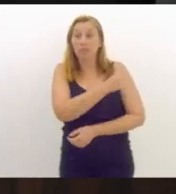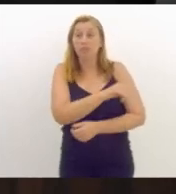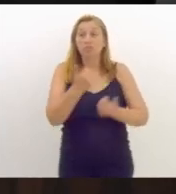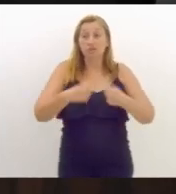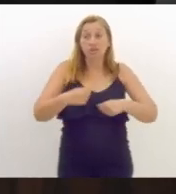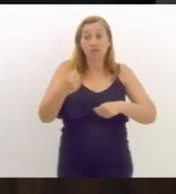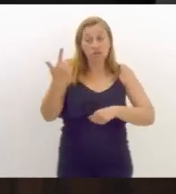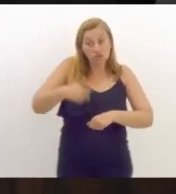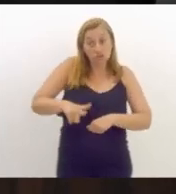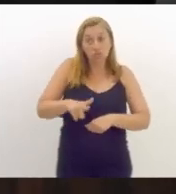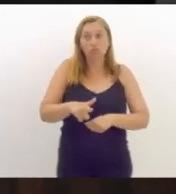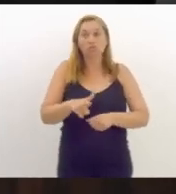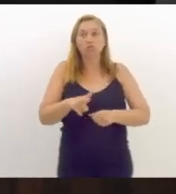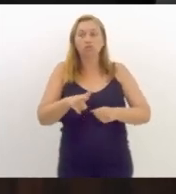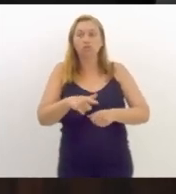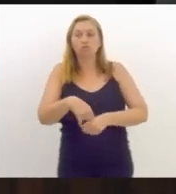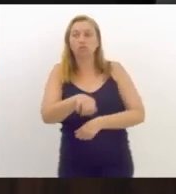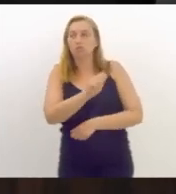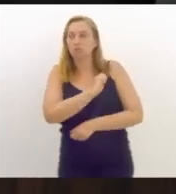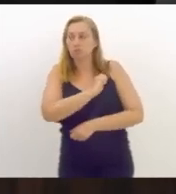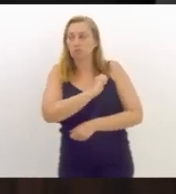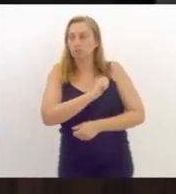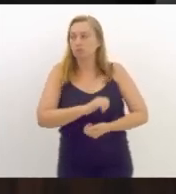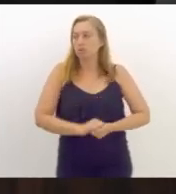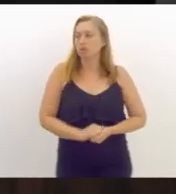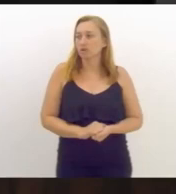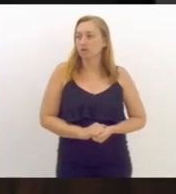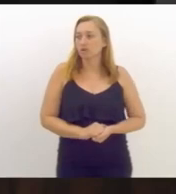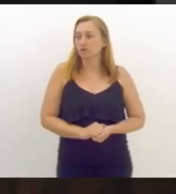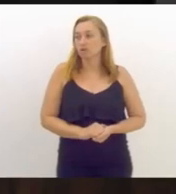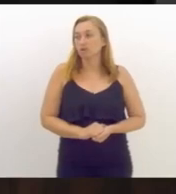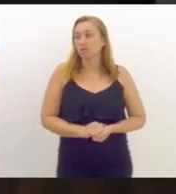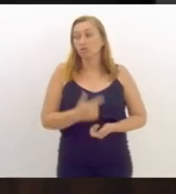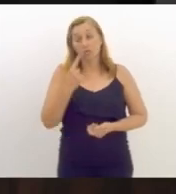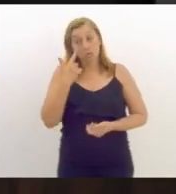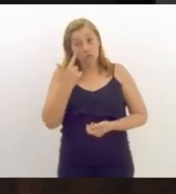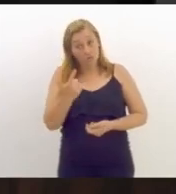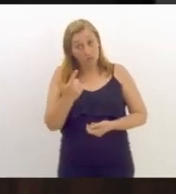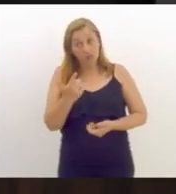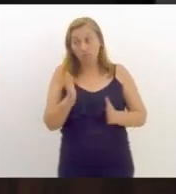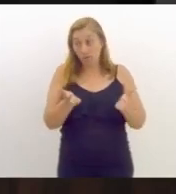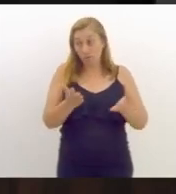de novo de um regime de recuperação que da forma que está meu irmão